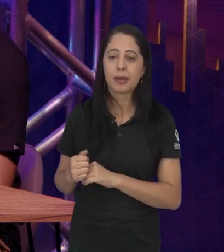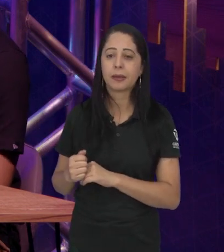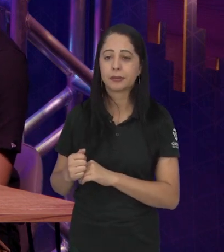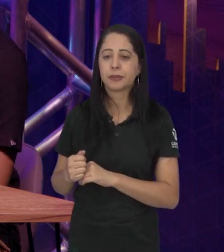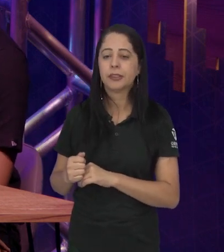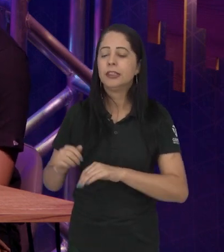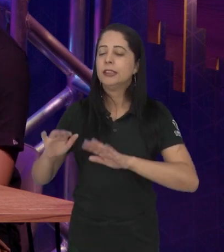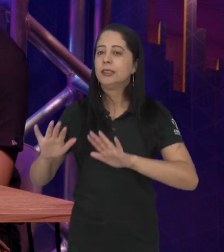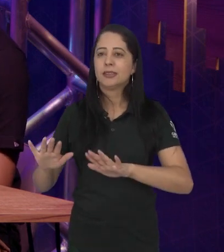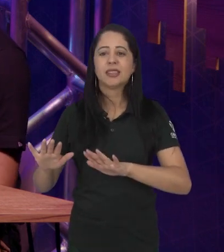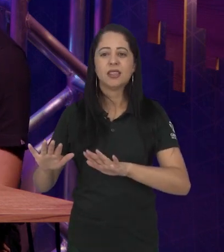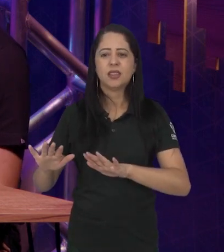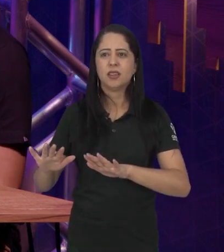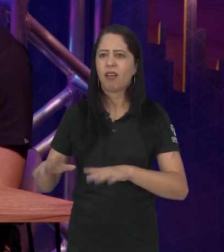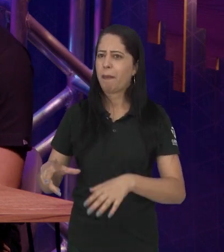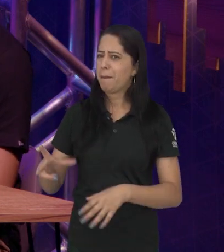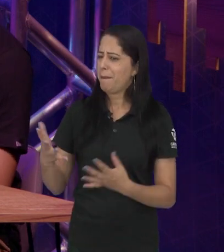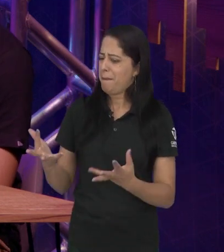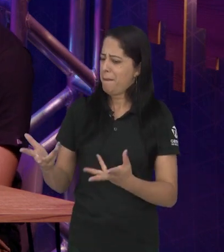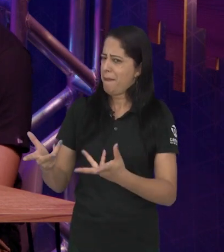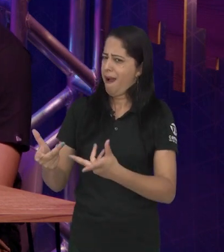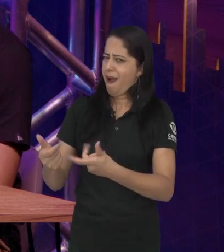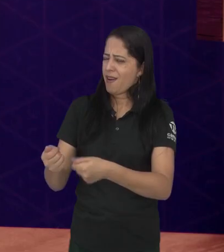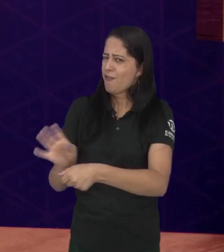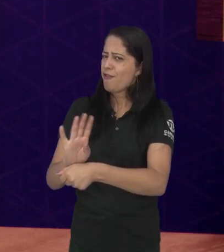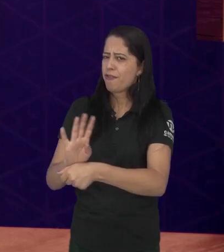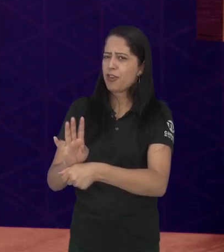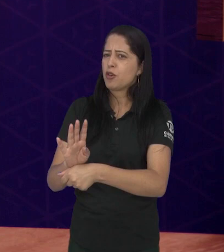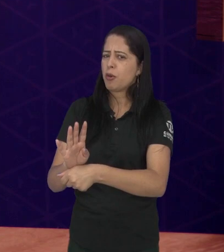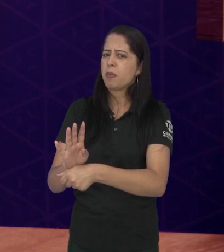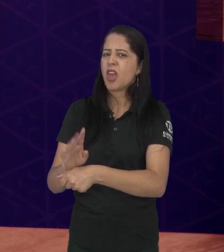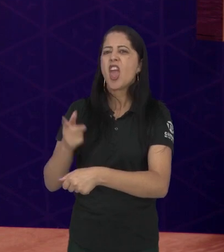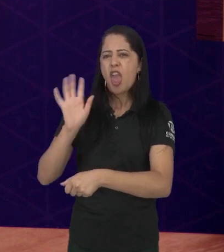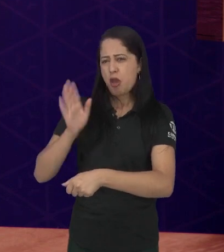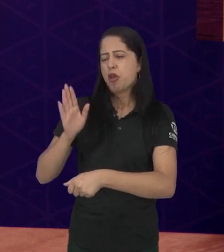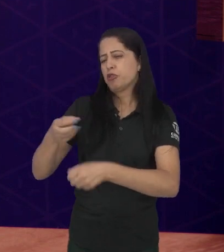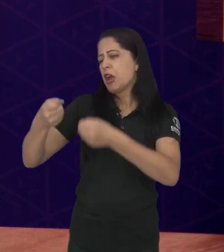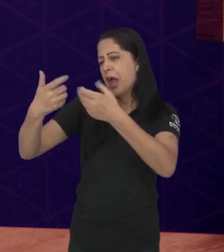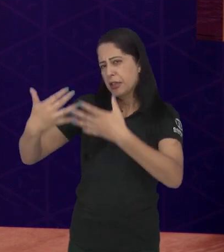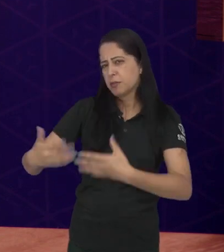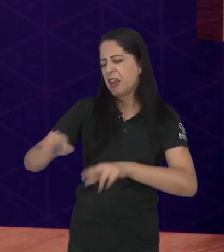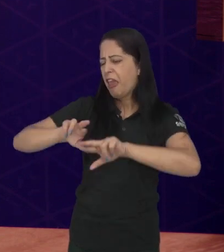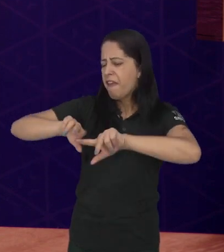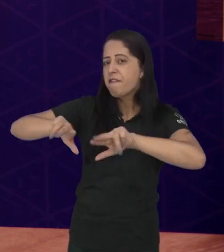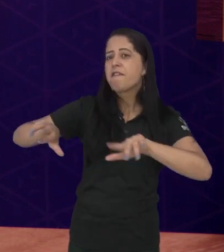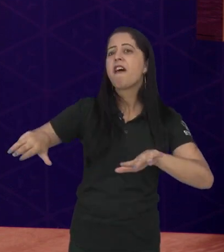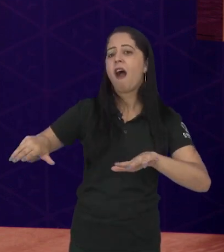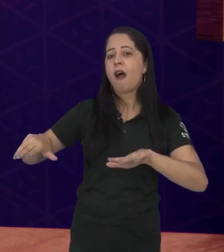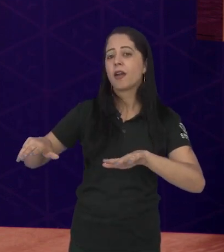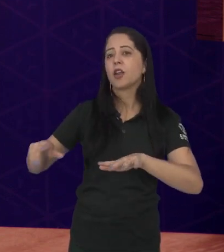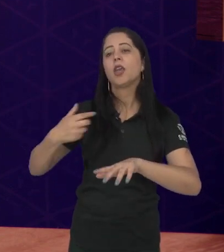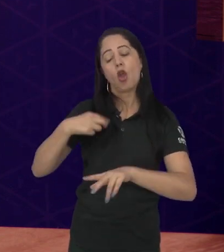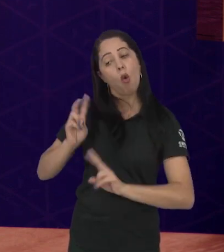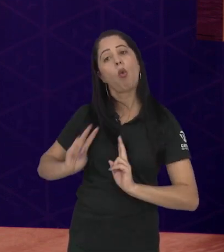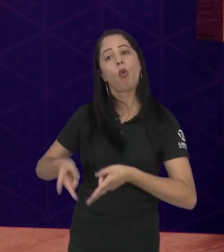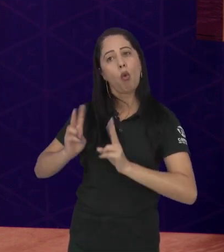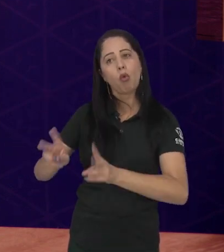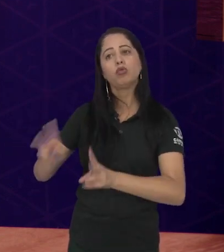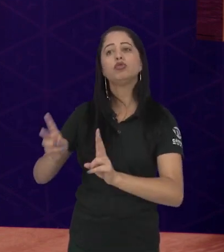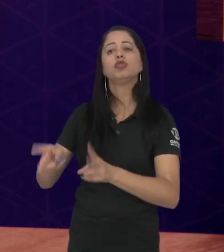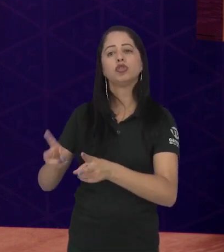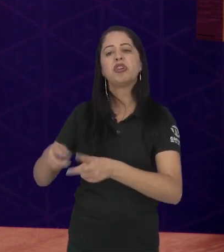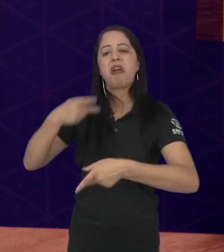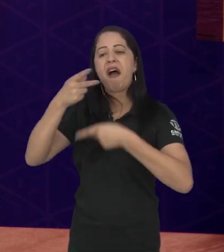Sul-coreano. E, meu, é genial o filme. Já falei dele algumas vezes aqui no Pode Ser. E vou continuar